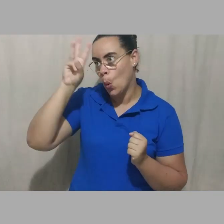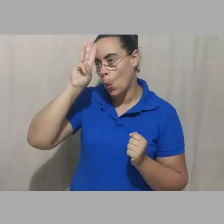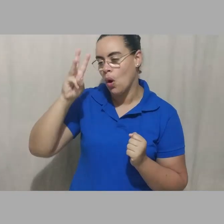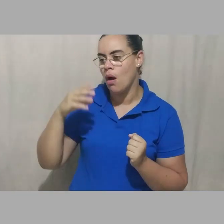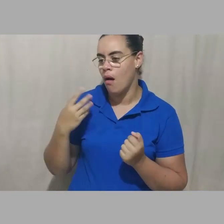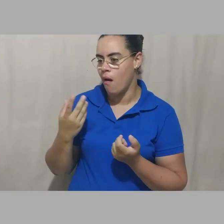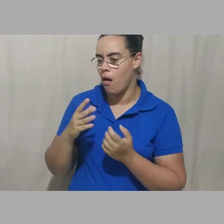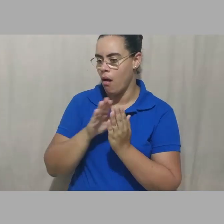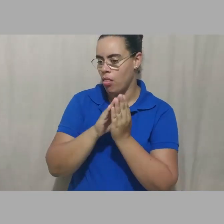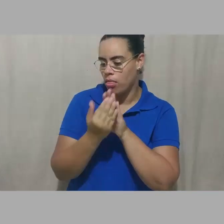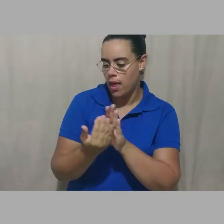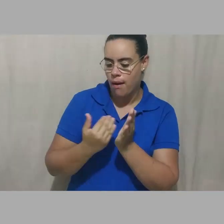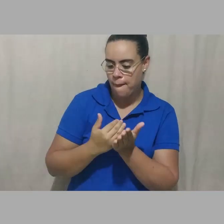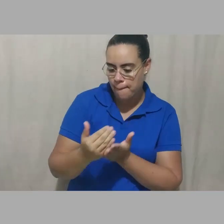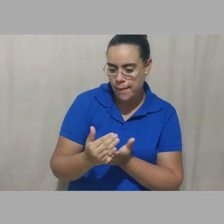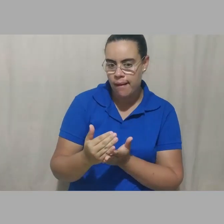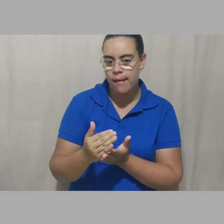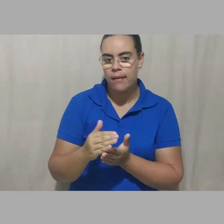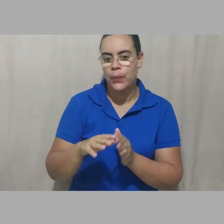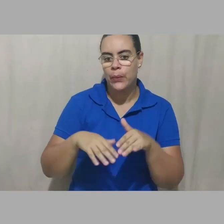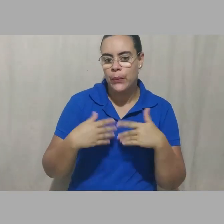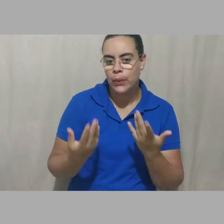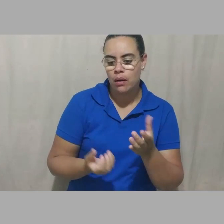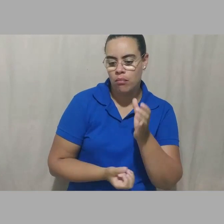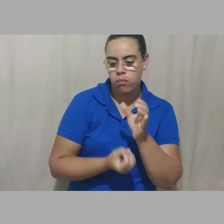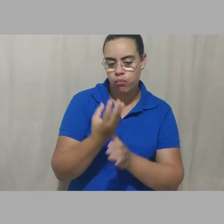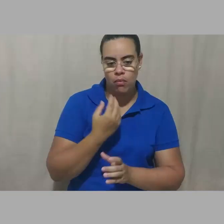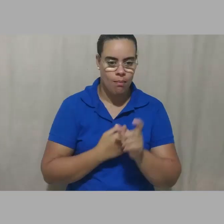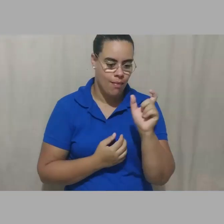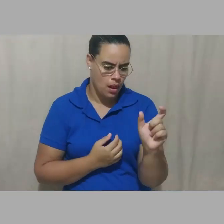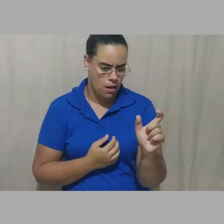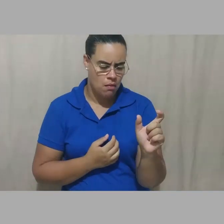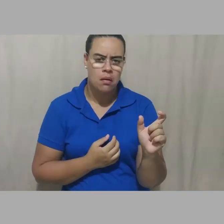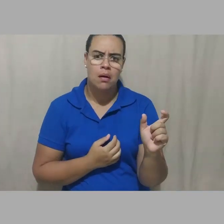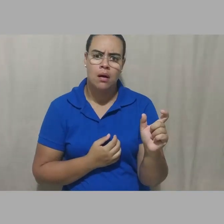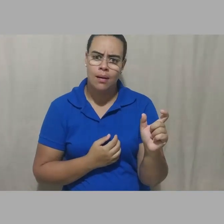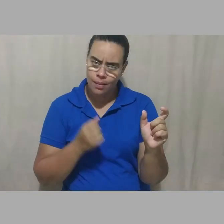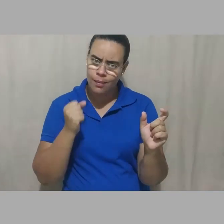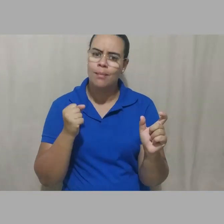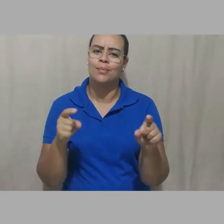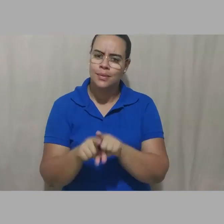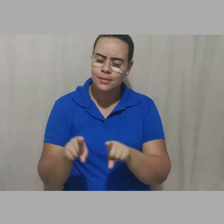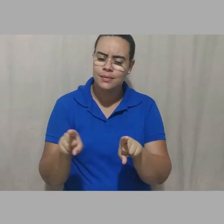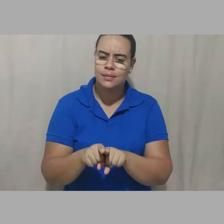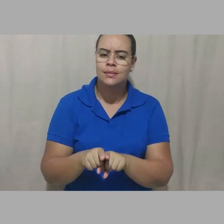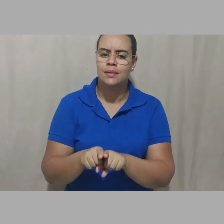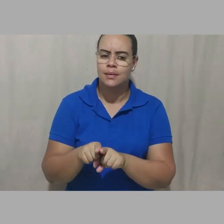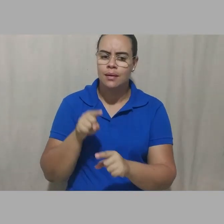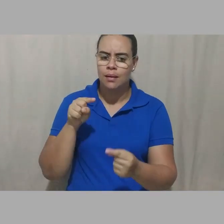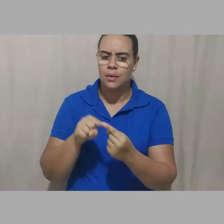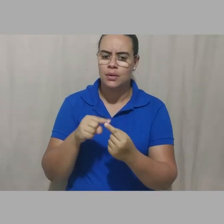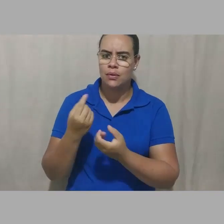historicizar, por exemplo, a transgeneridade começa quando surge o termo, a gente também pode historicizar